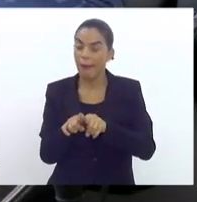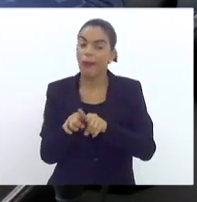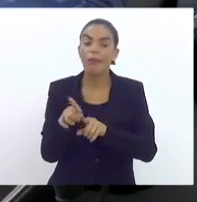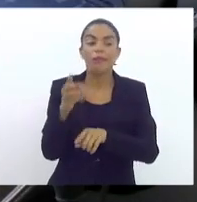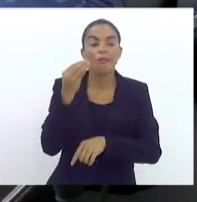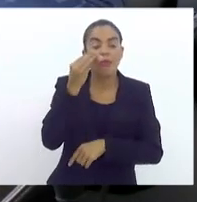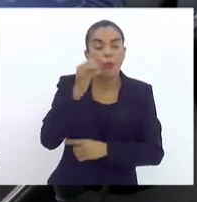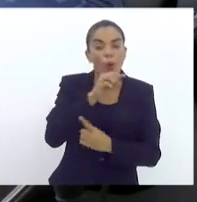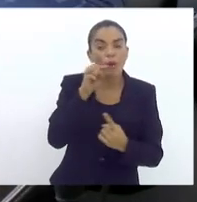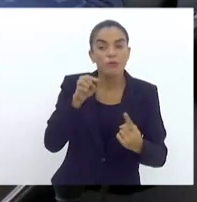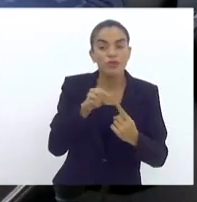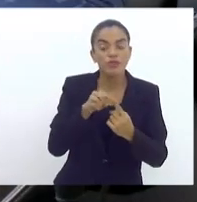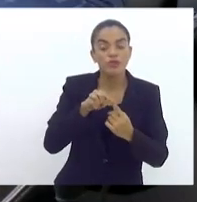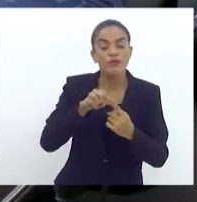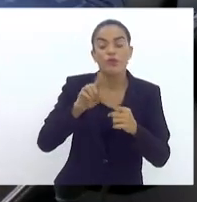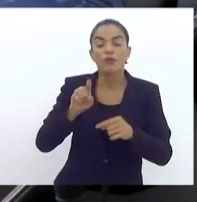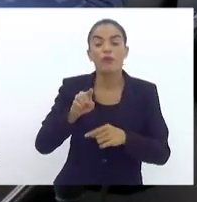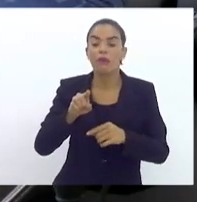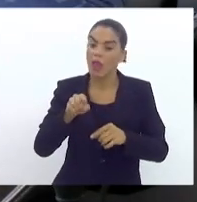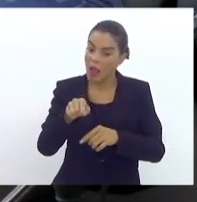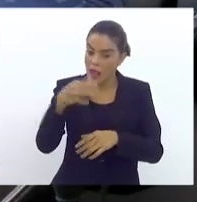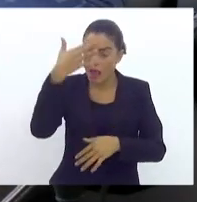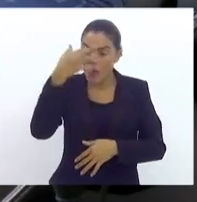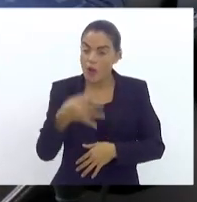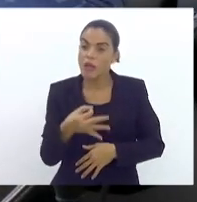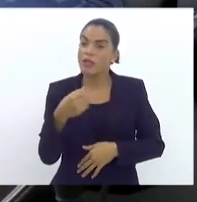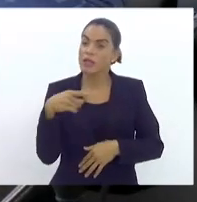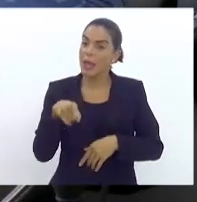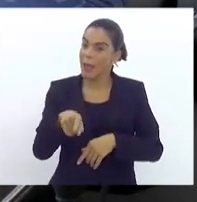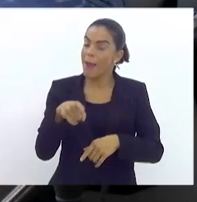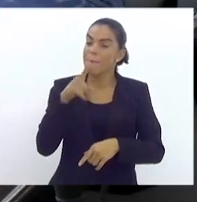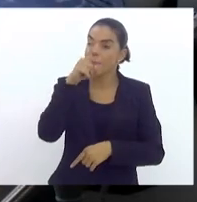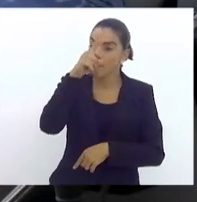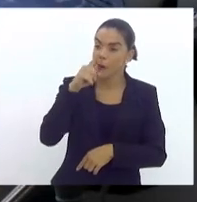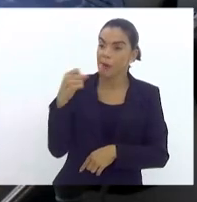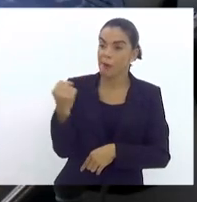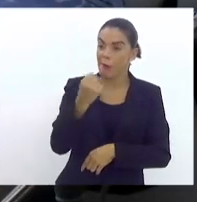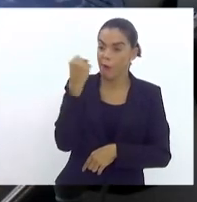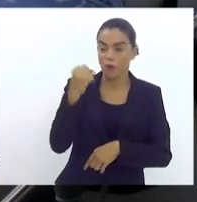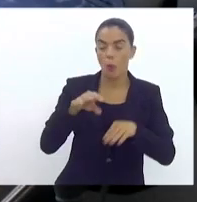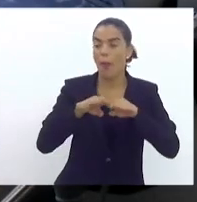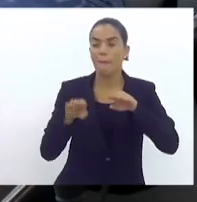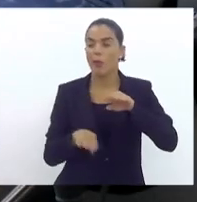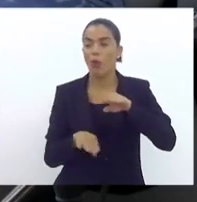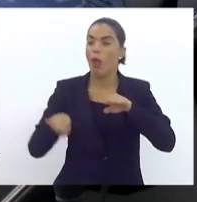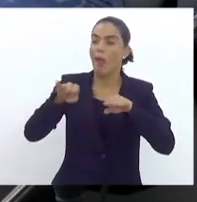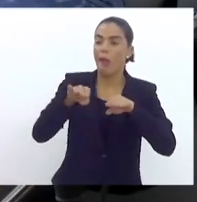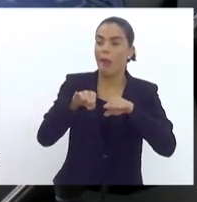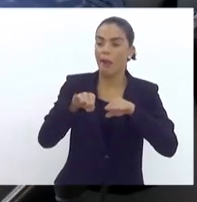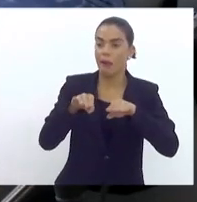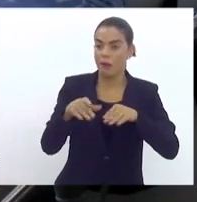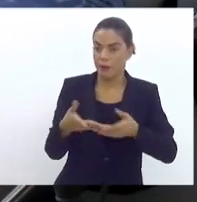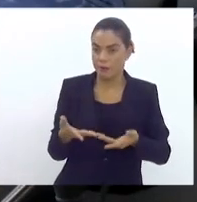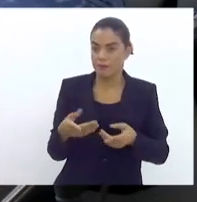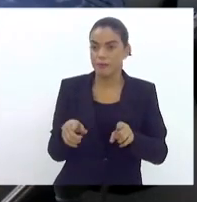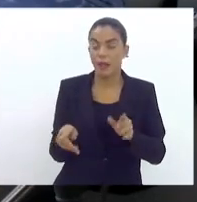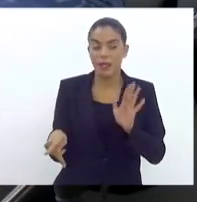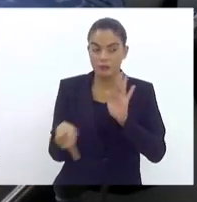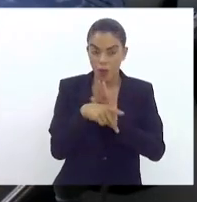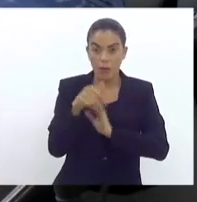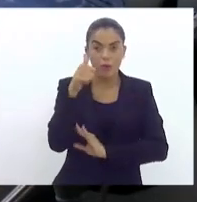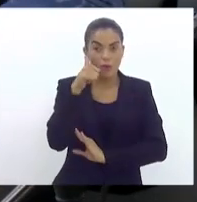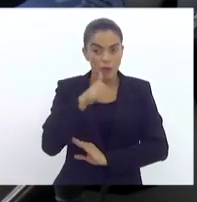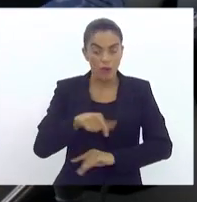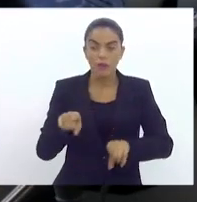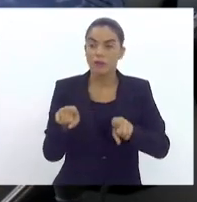esse crime virtual que na verdade não existe essa separação expliquei um pouco antes né aliás as tropas mulheres